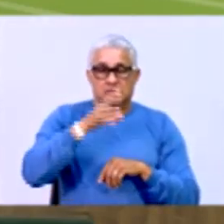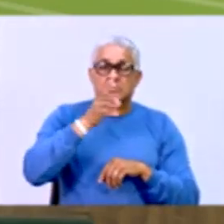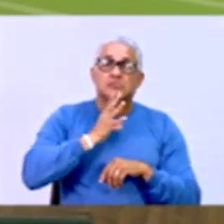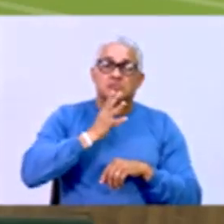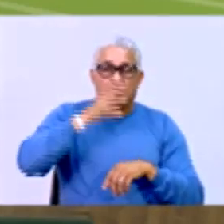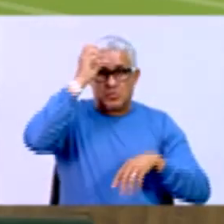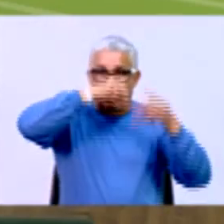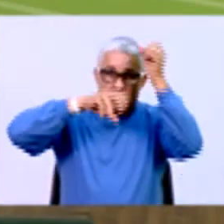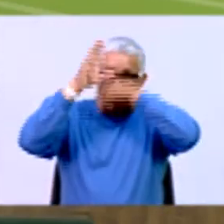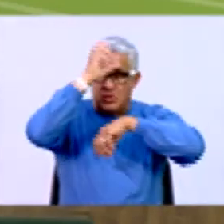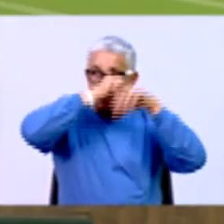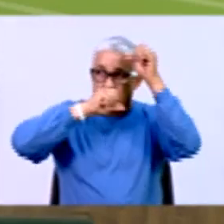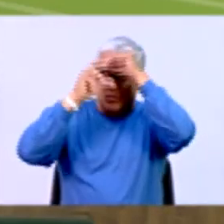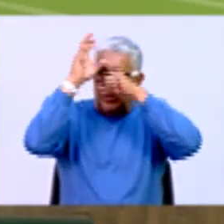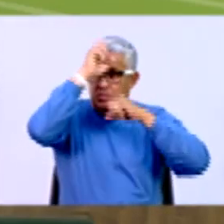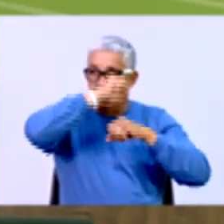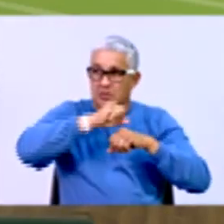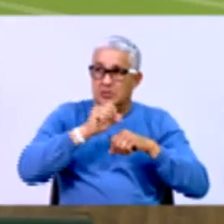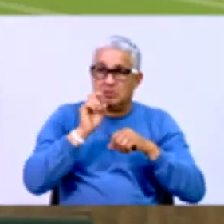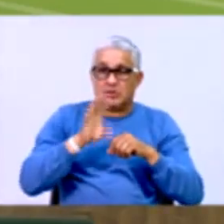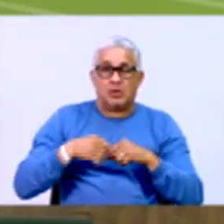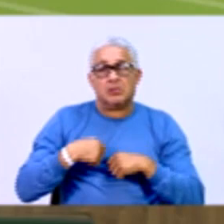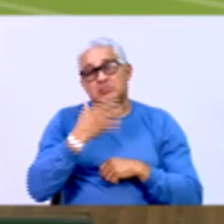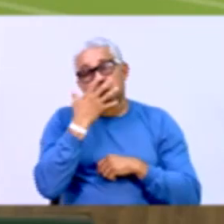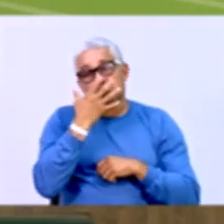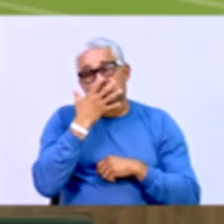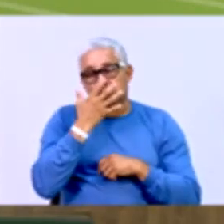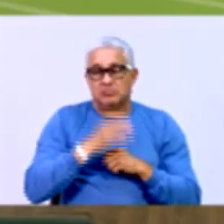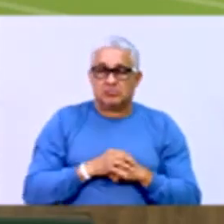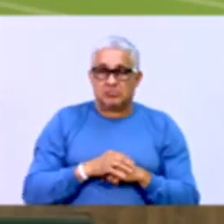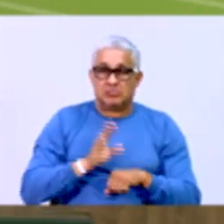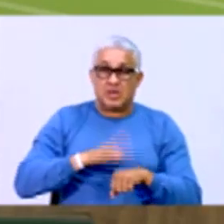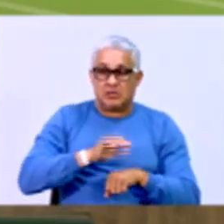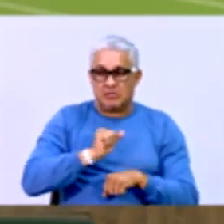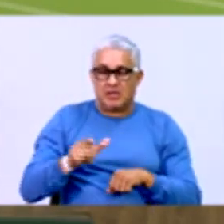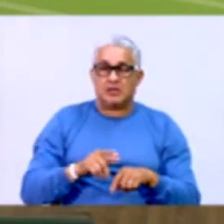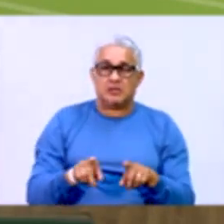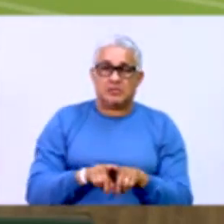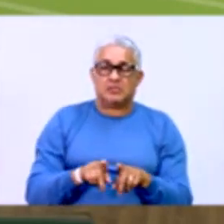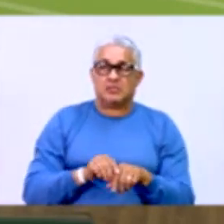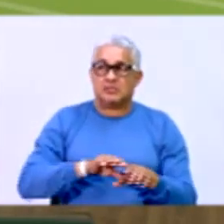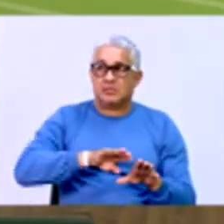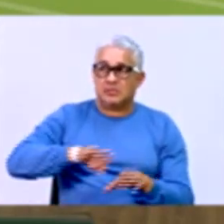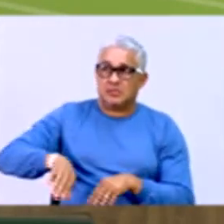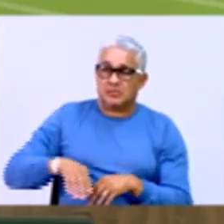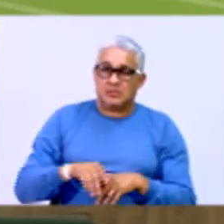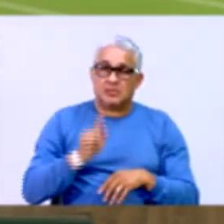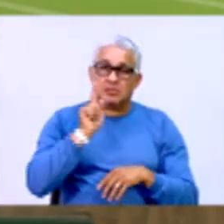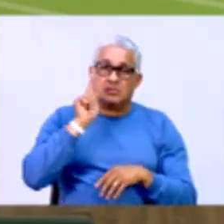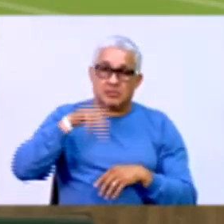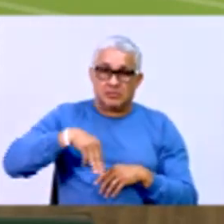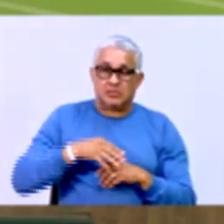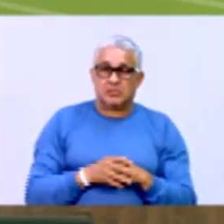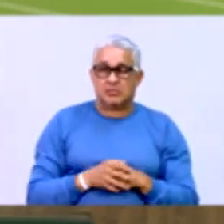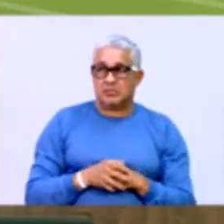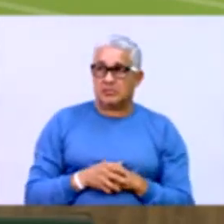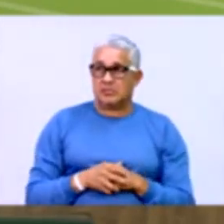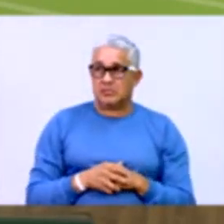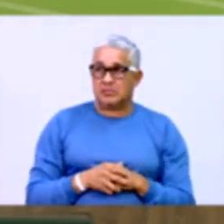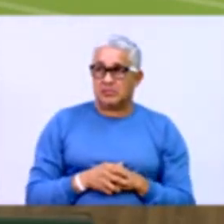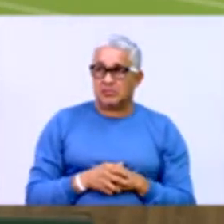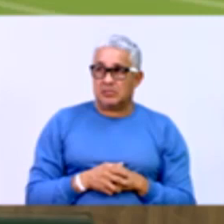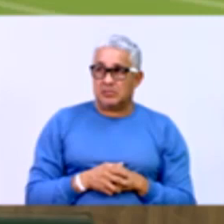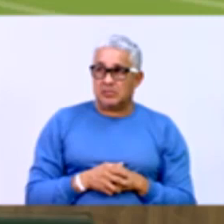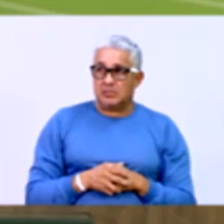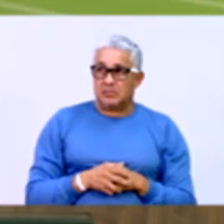do que apenas aquele estou ouvindo, né? Estou tendo aula. Mas vamos lá. Guajará-Mirim, boa.